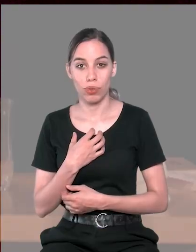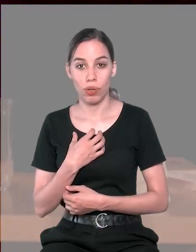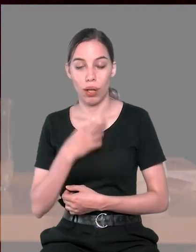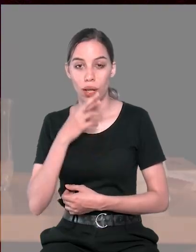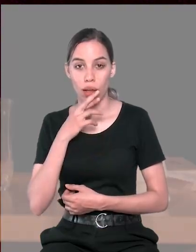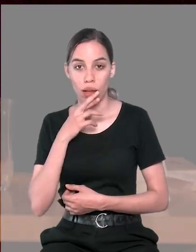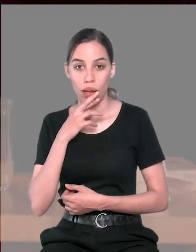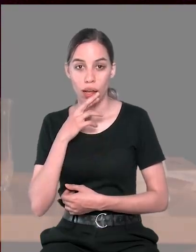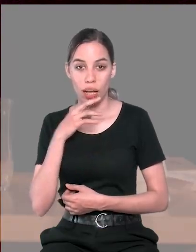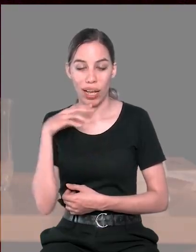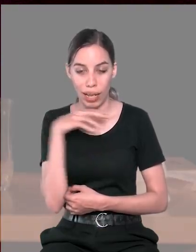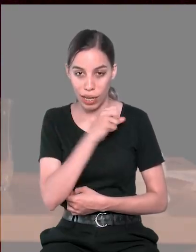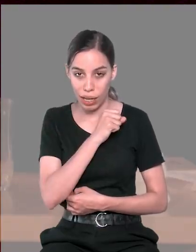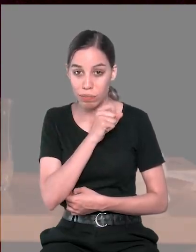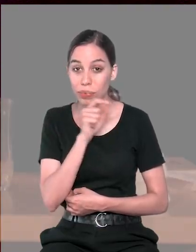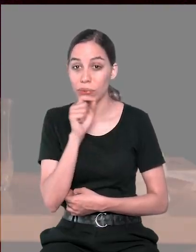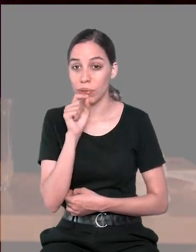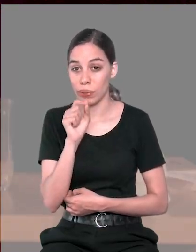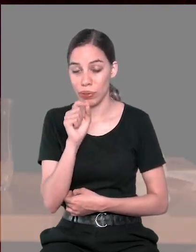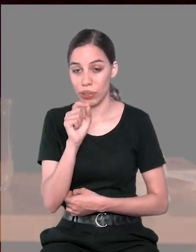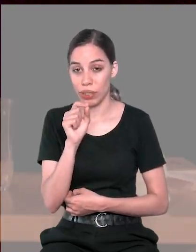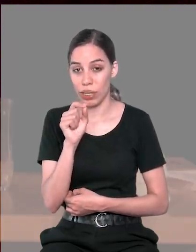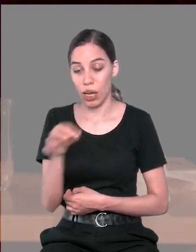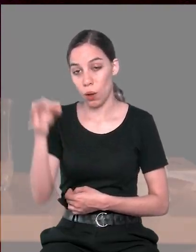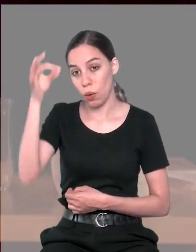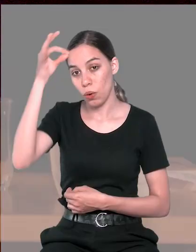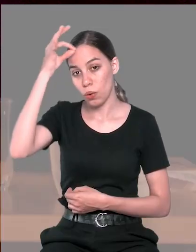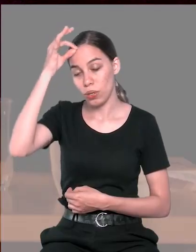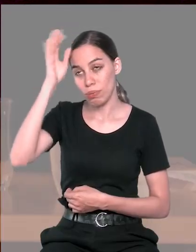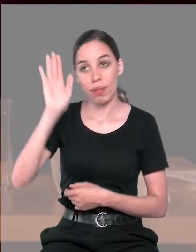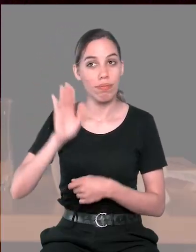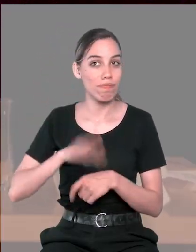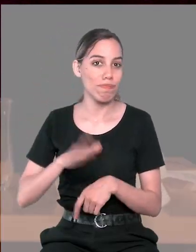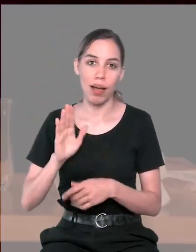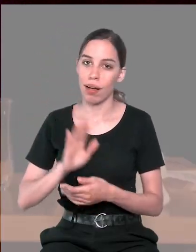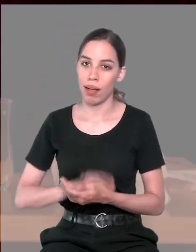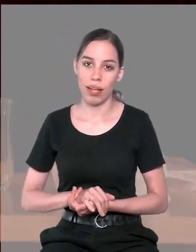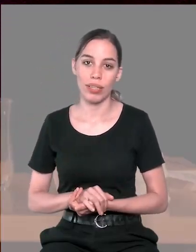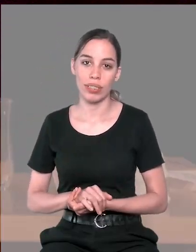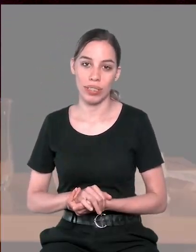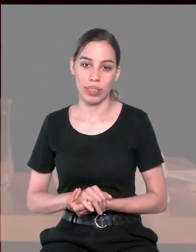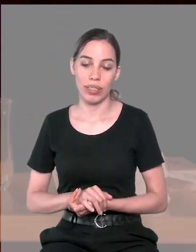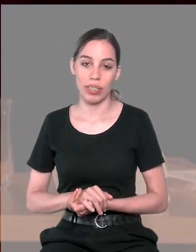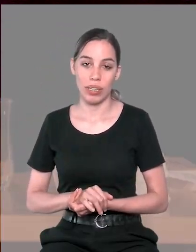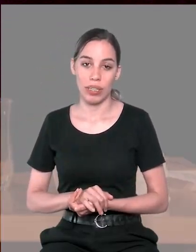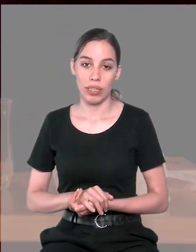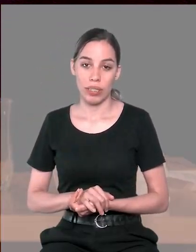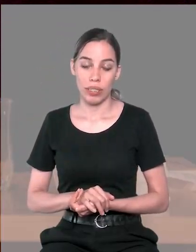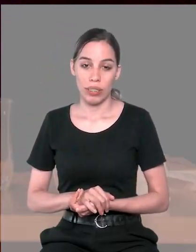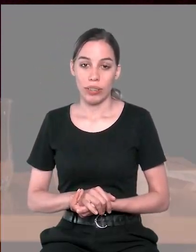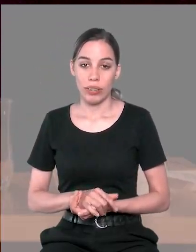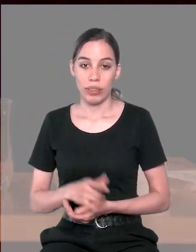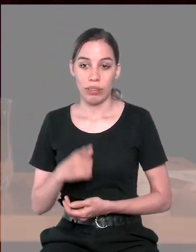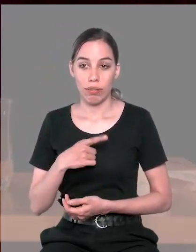digamos, rápida ou de uma maneira muito clara, é que o espírito ele é mais. Ele passa, inclusive, por